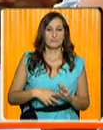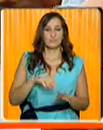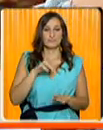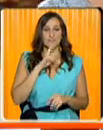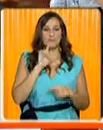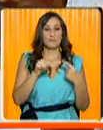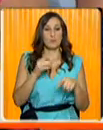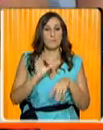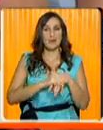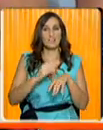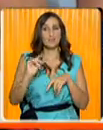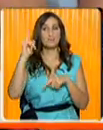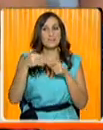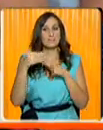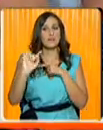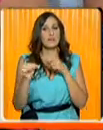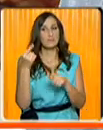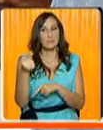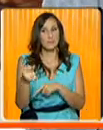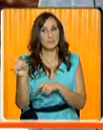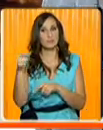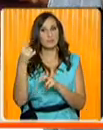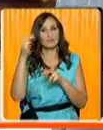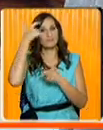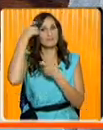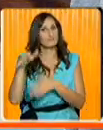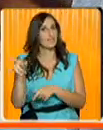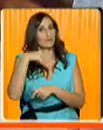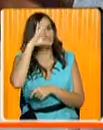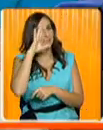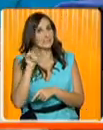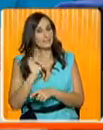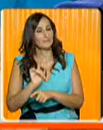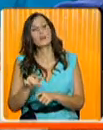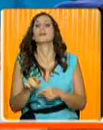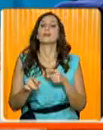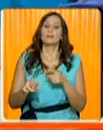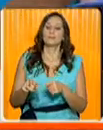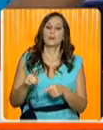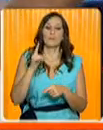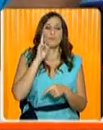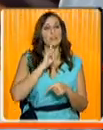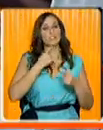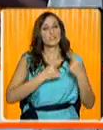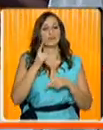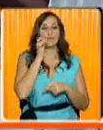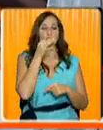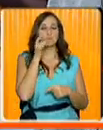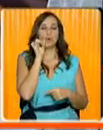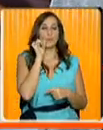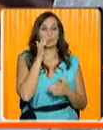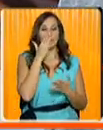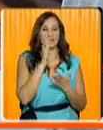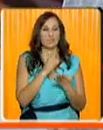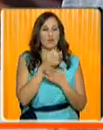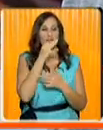E os retroativos depois, passado uma semana, isso é que eles não contam, pronto. Marta, portanto, eles não, muitas mulheres queixam-se e um dia falam dos seus homens como se estivessem